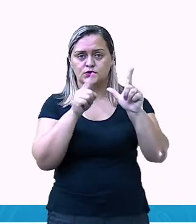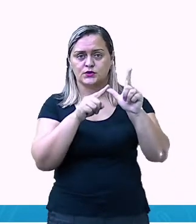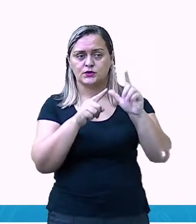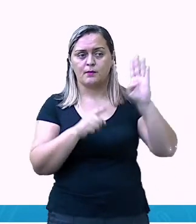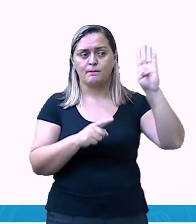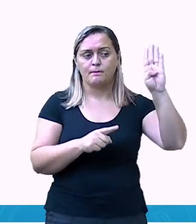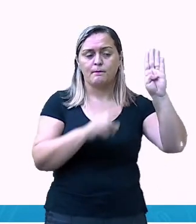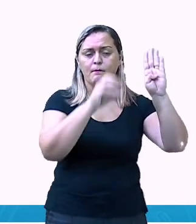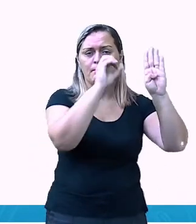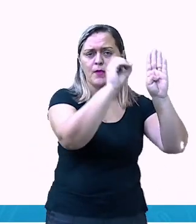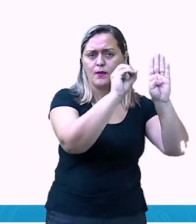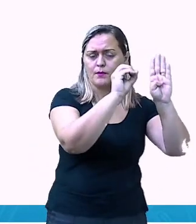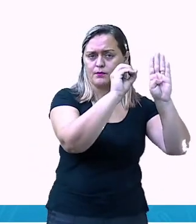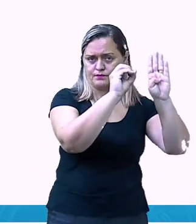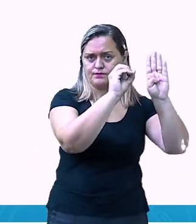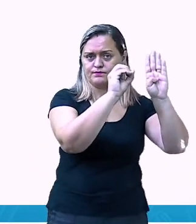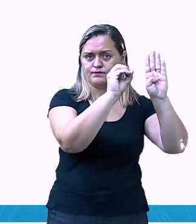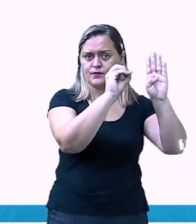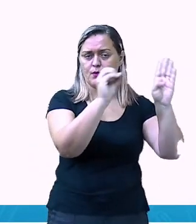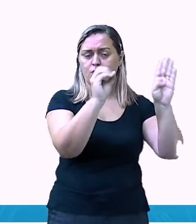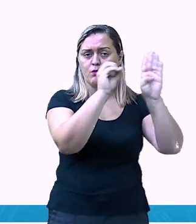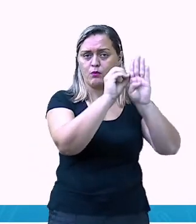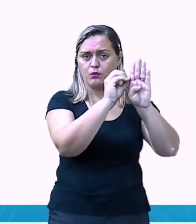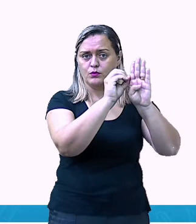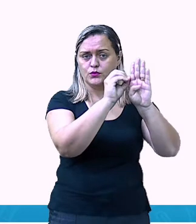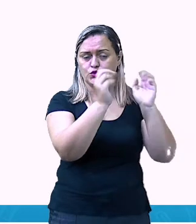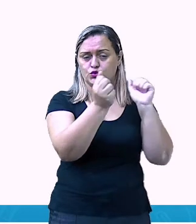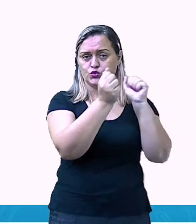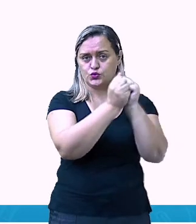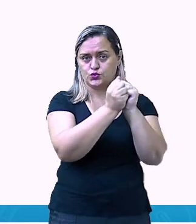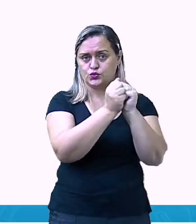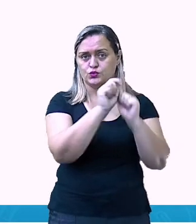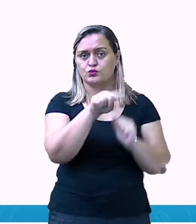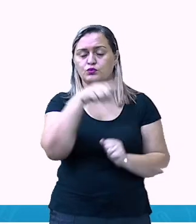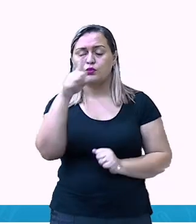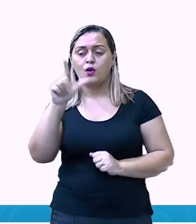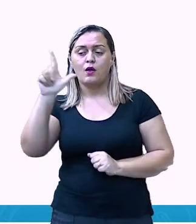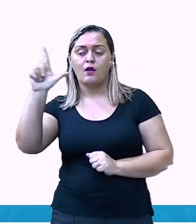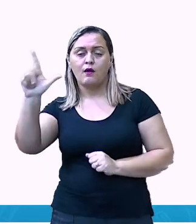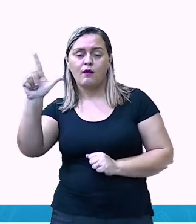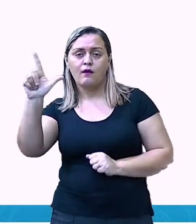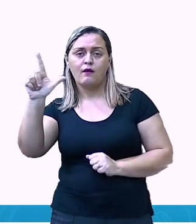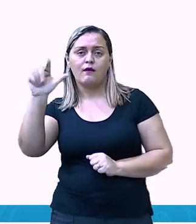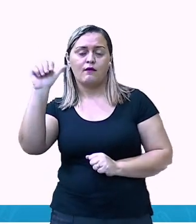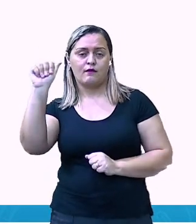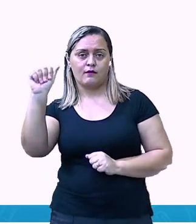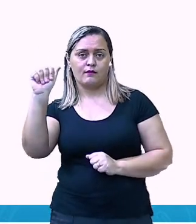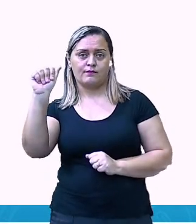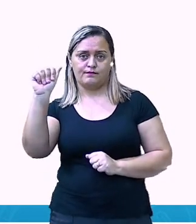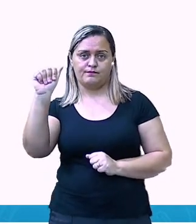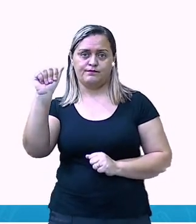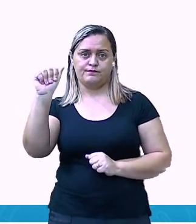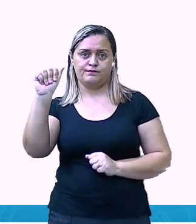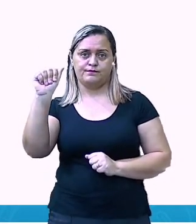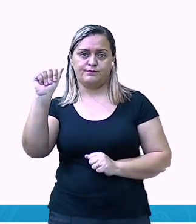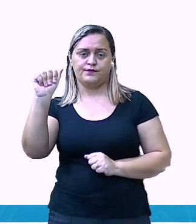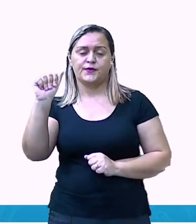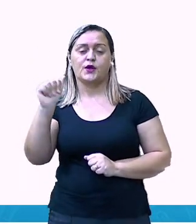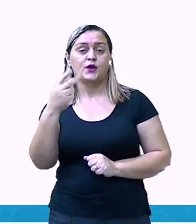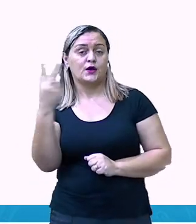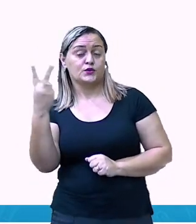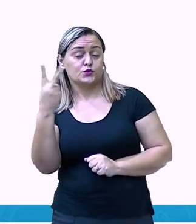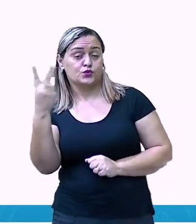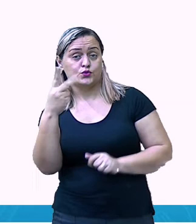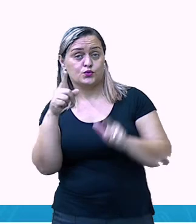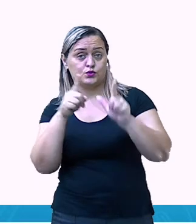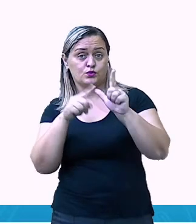isso com o lá. Então, eu vou fazer o som do L e depois o som do A. Lá, lá, lá, lá. E agora o